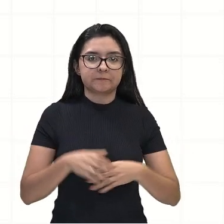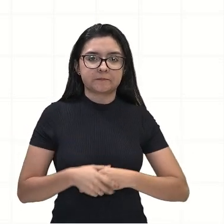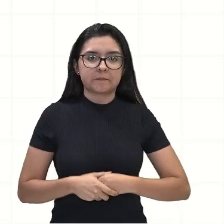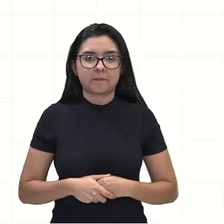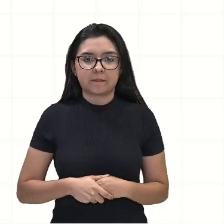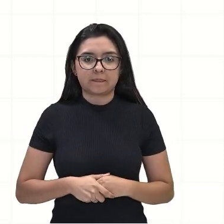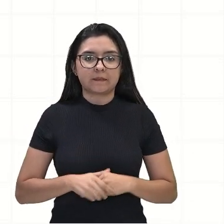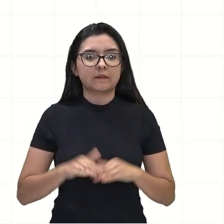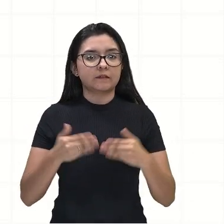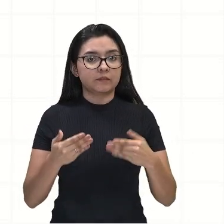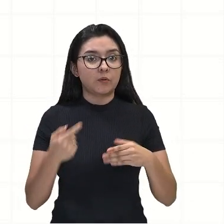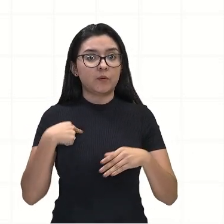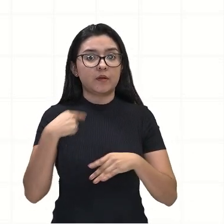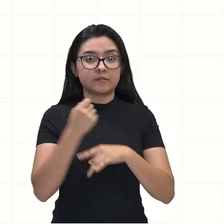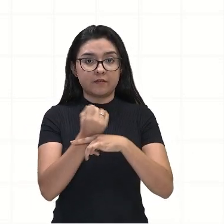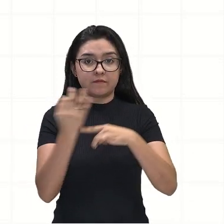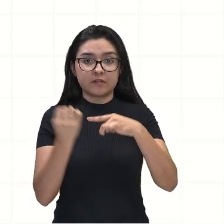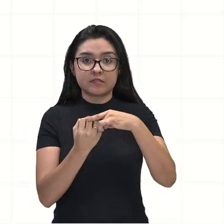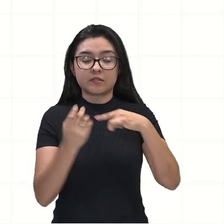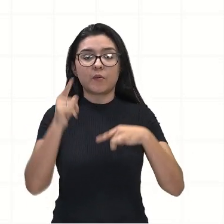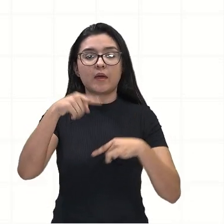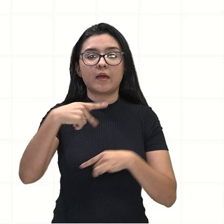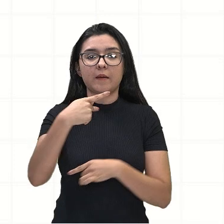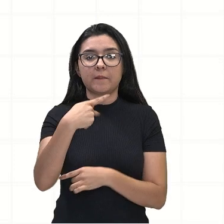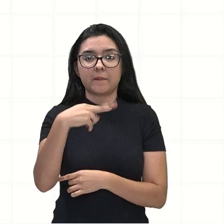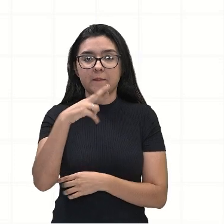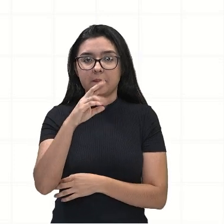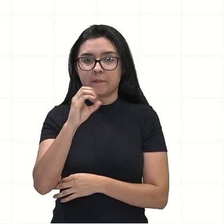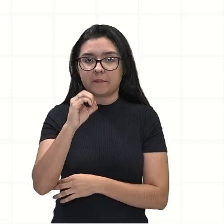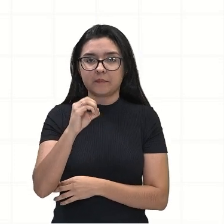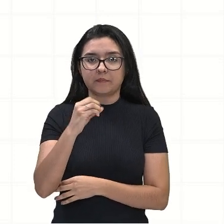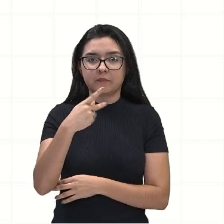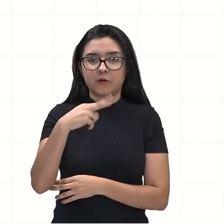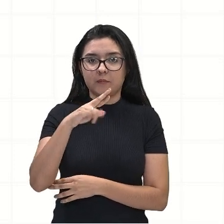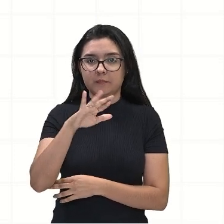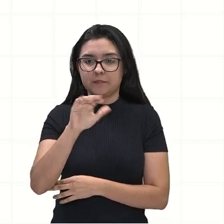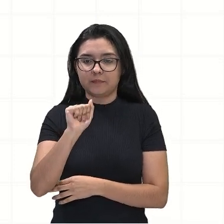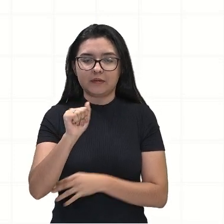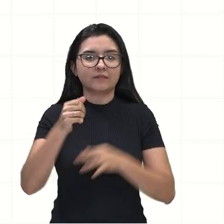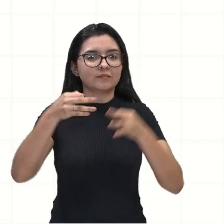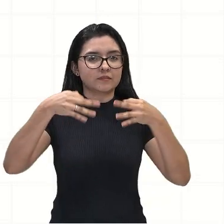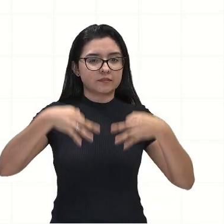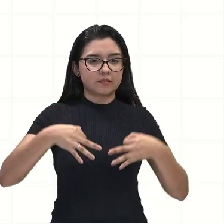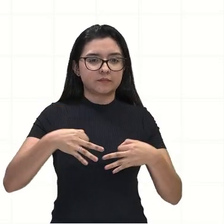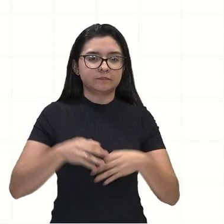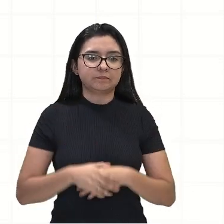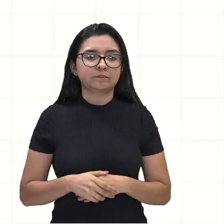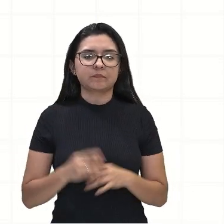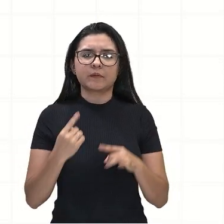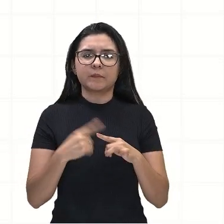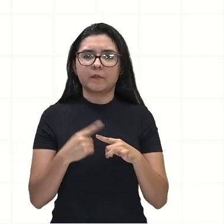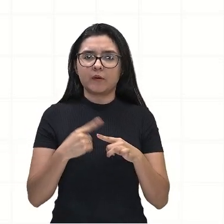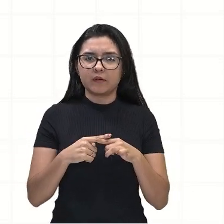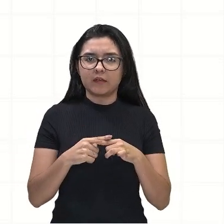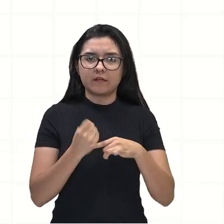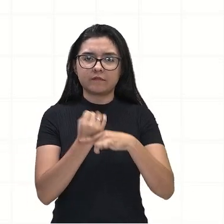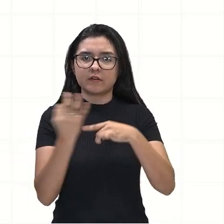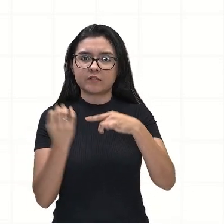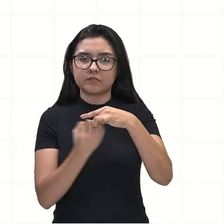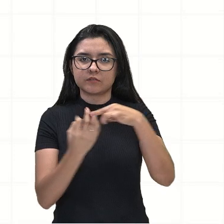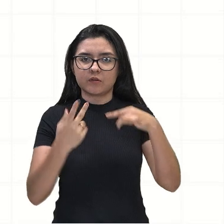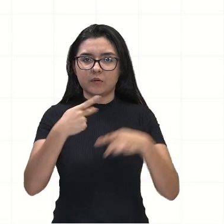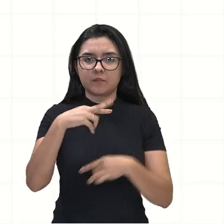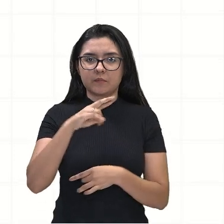E esta fração, ela é dita como uma fração própria. Por que fração própria?